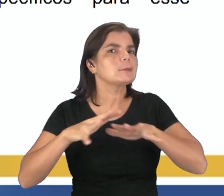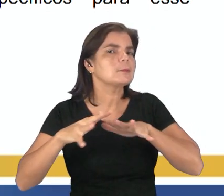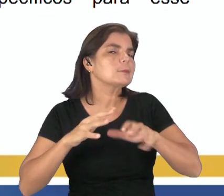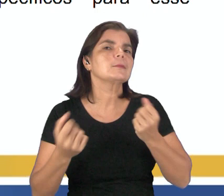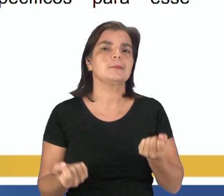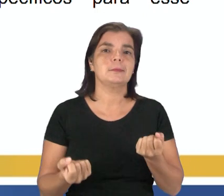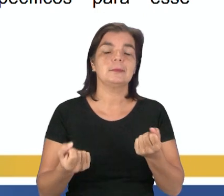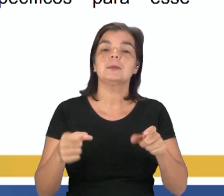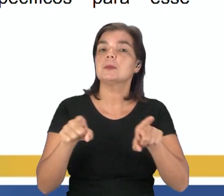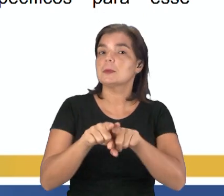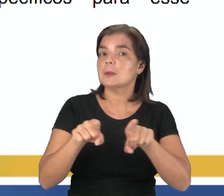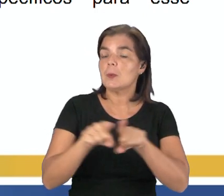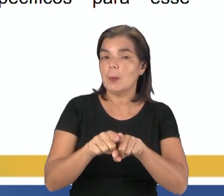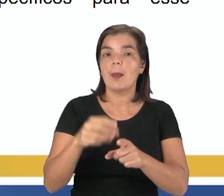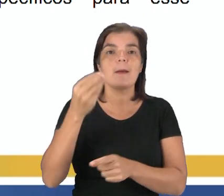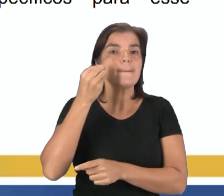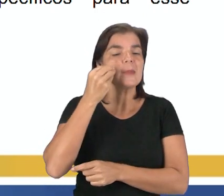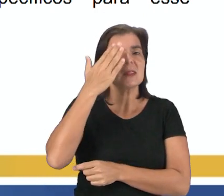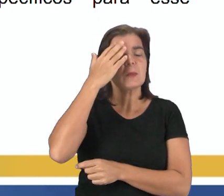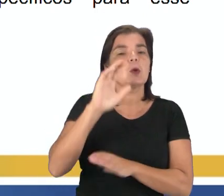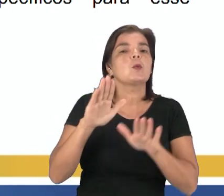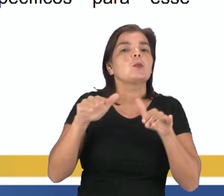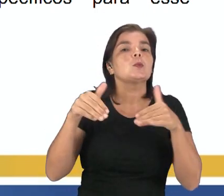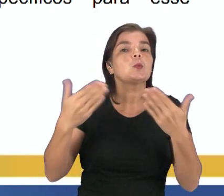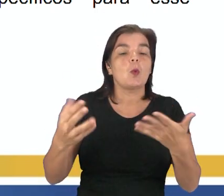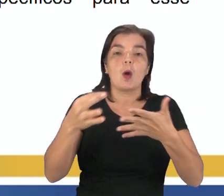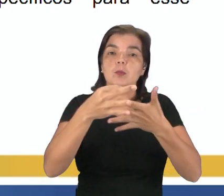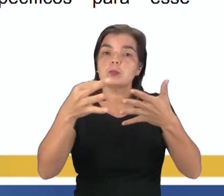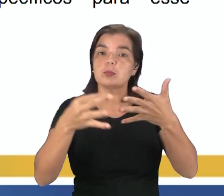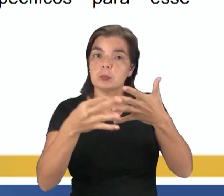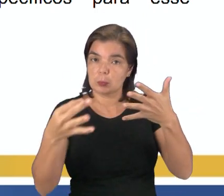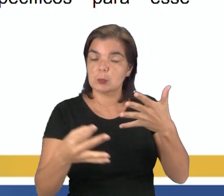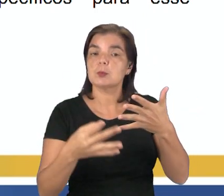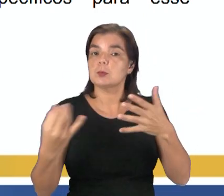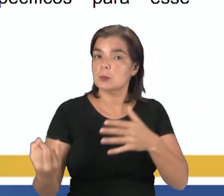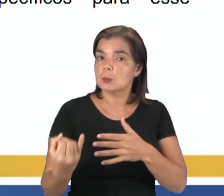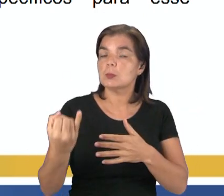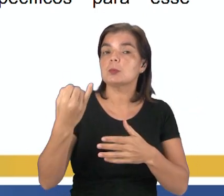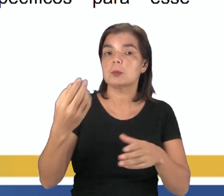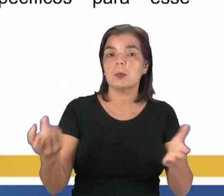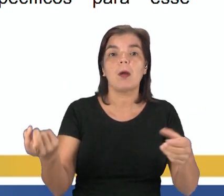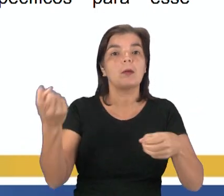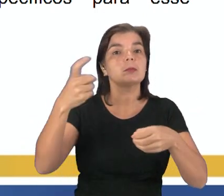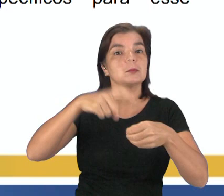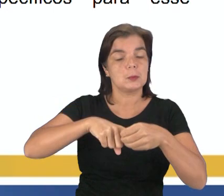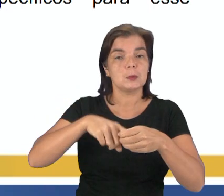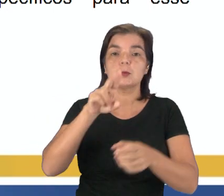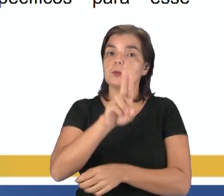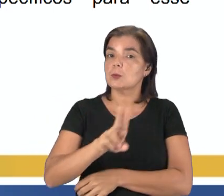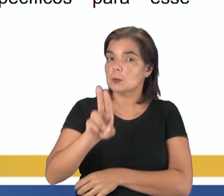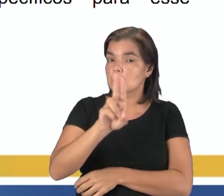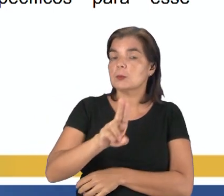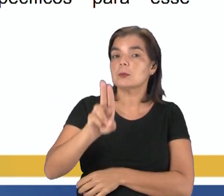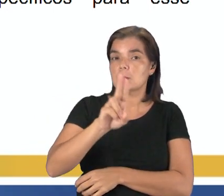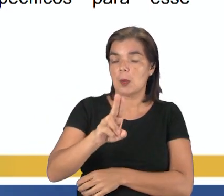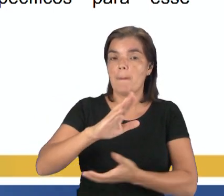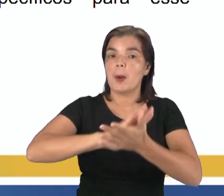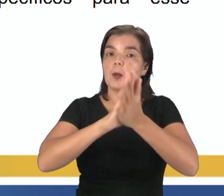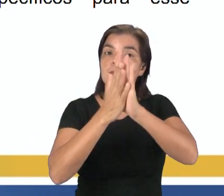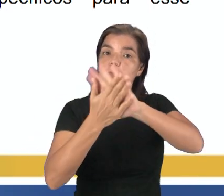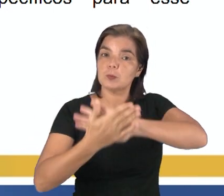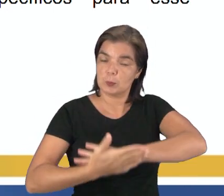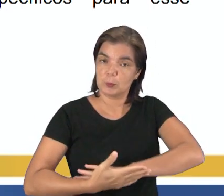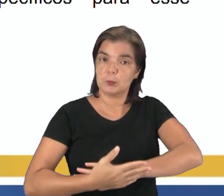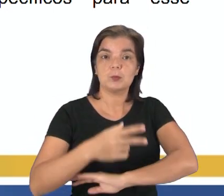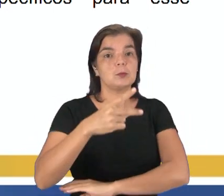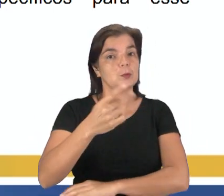Vão começar a agir para tentar saber qual elemento-chave, qual elemento específico que tem que ser usado para exterminar o